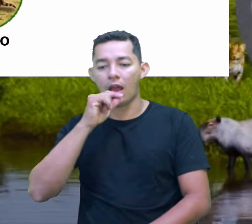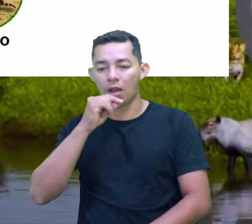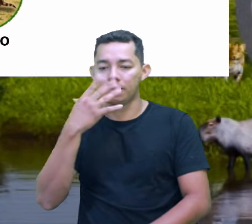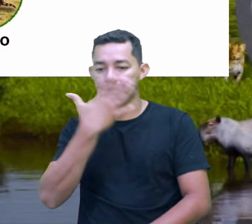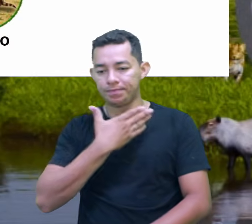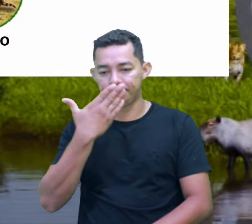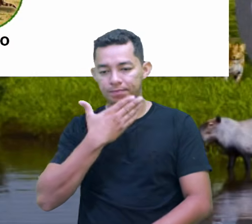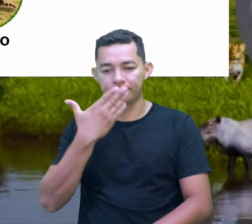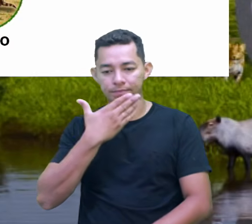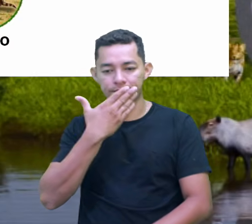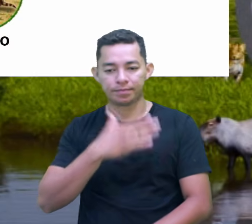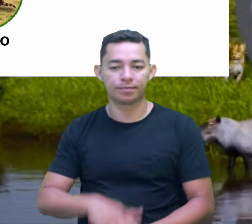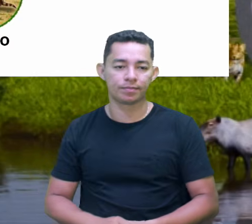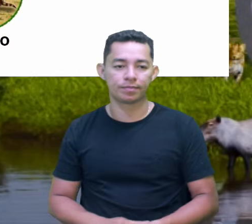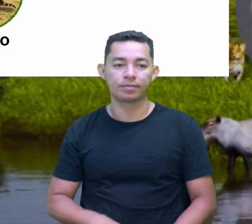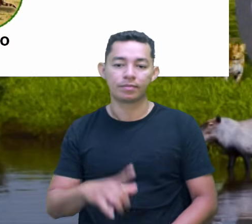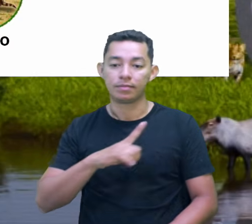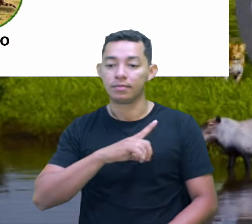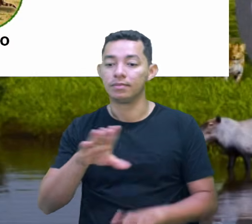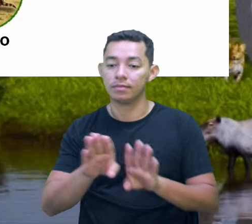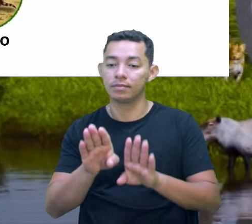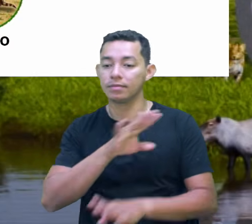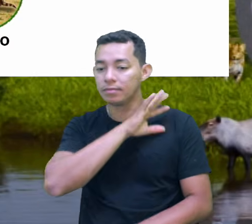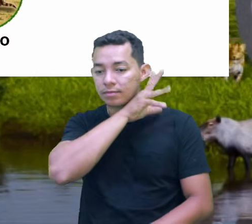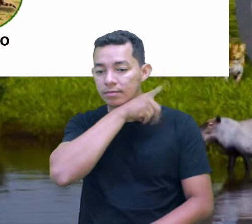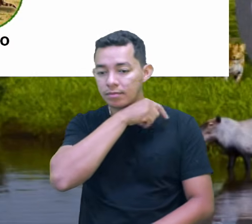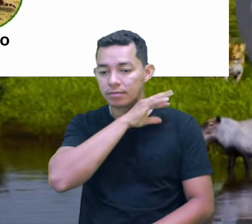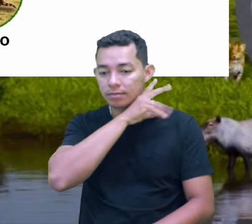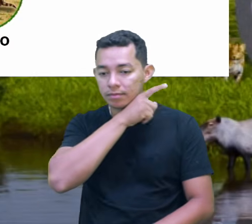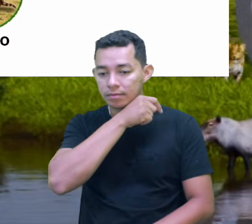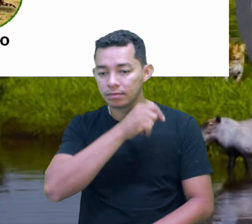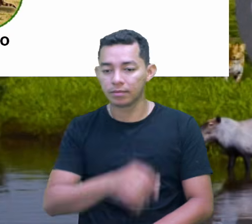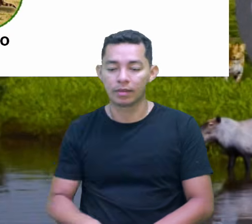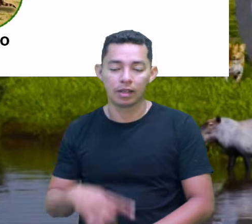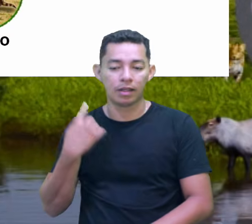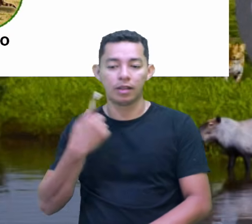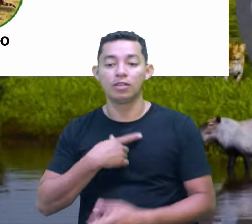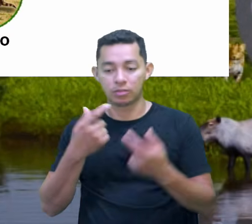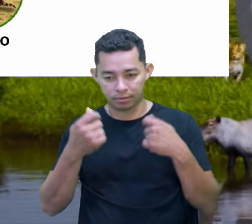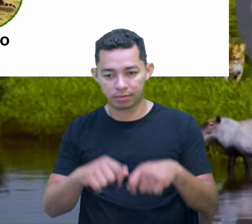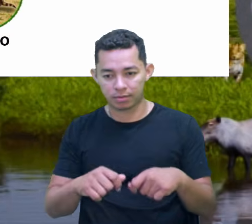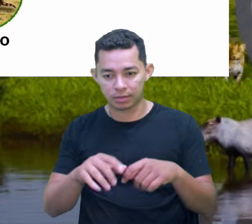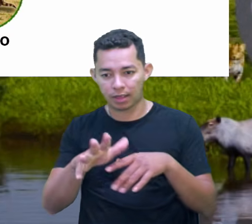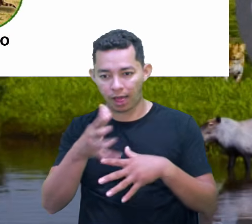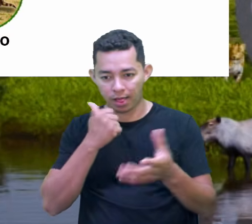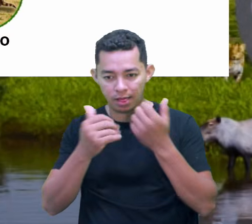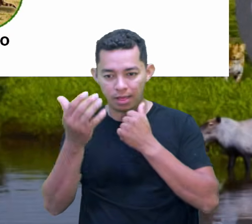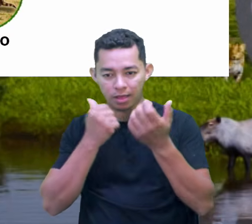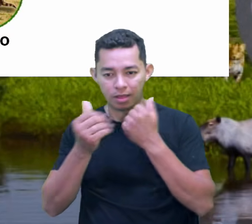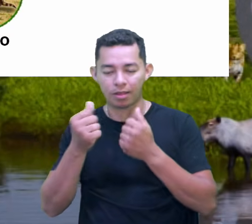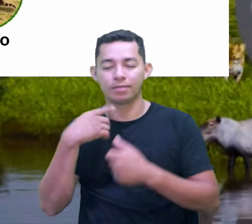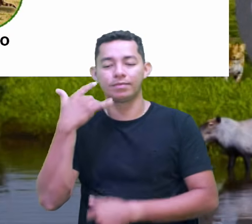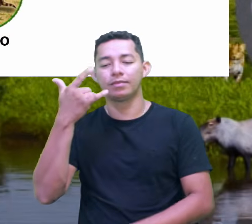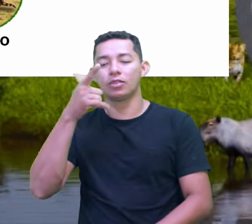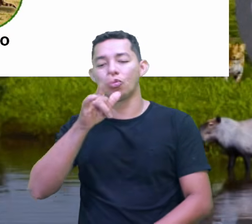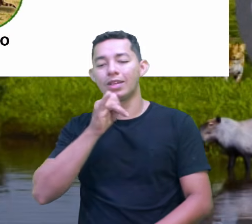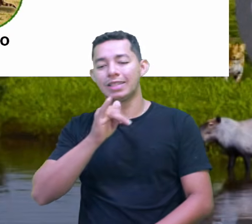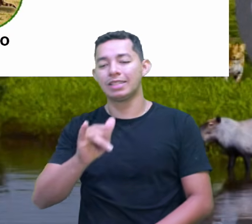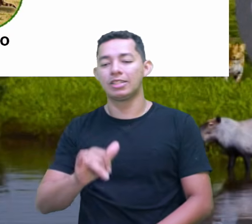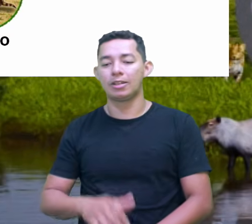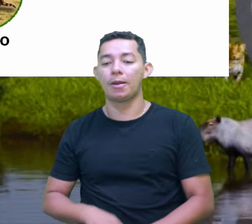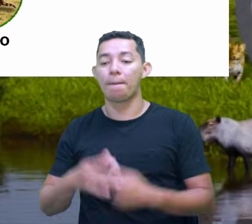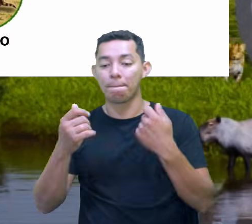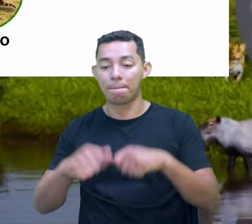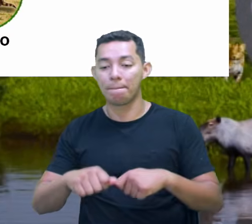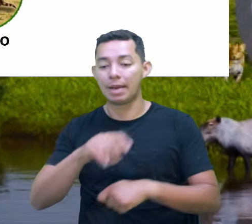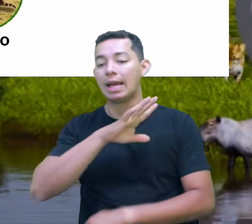né? A gente tem os animais que a gente também precisa para se alimentar, a gente precisa dos animais para